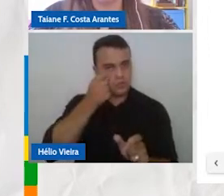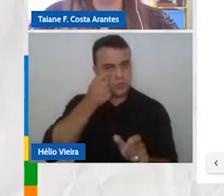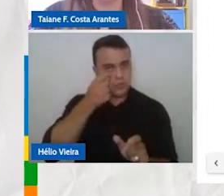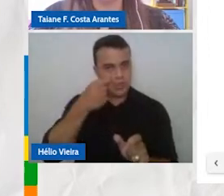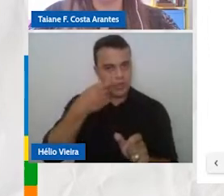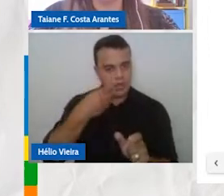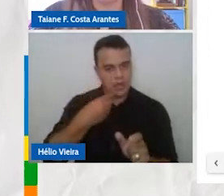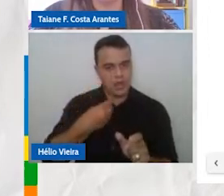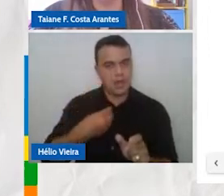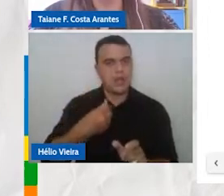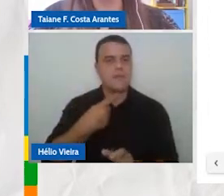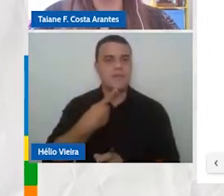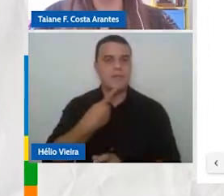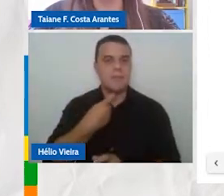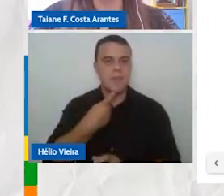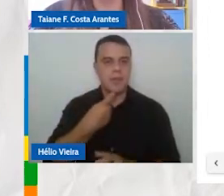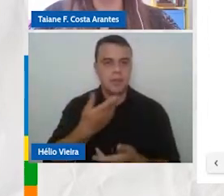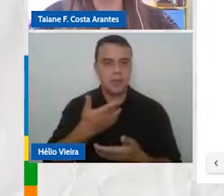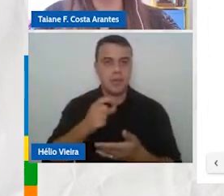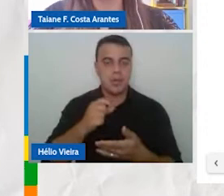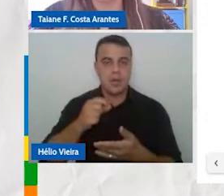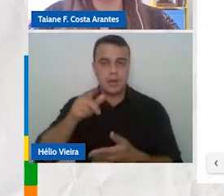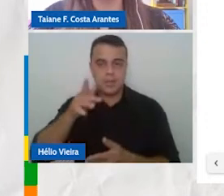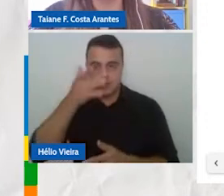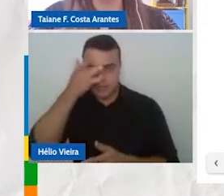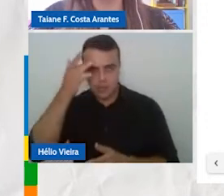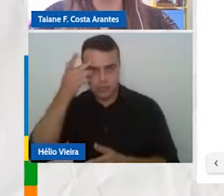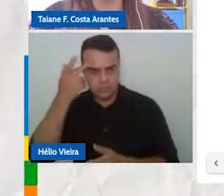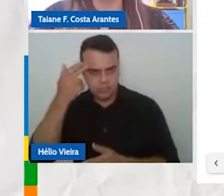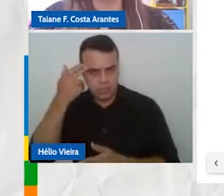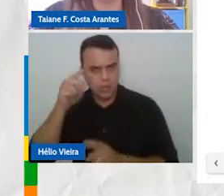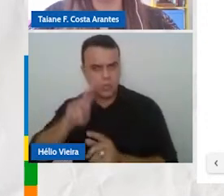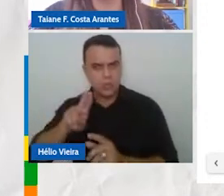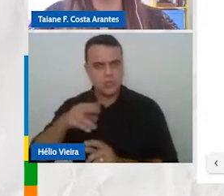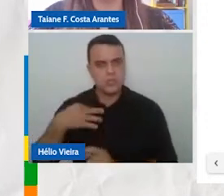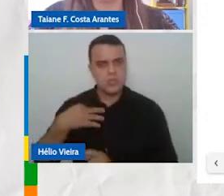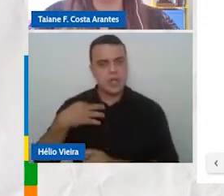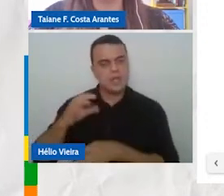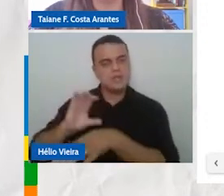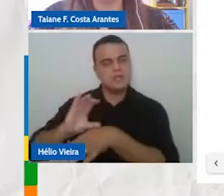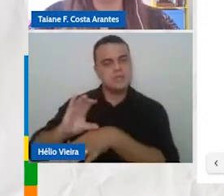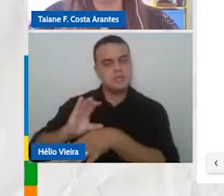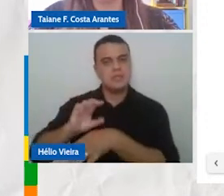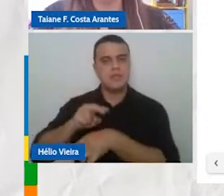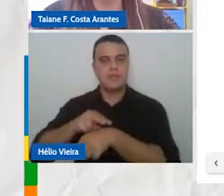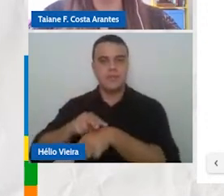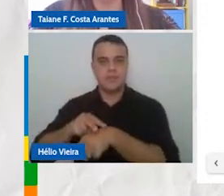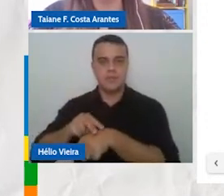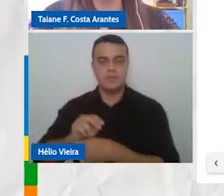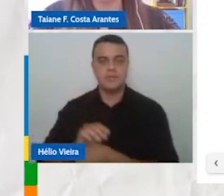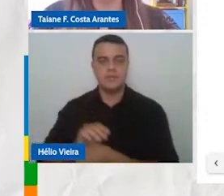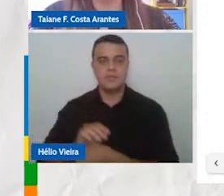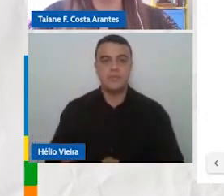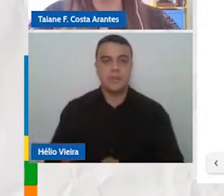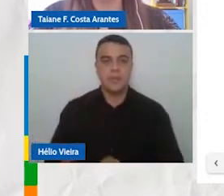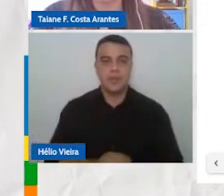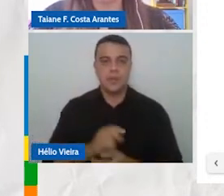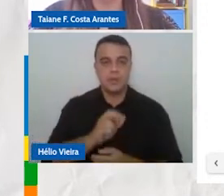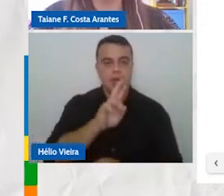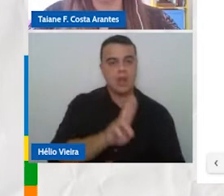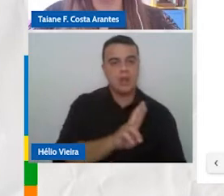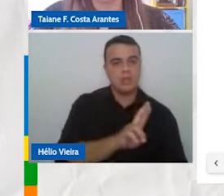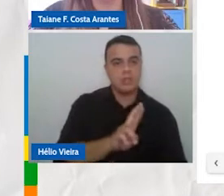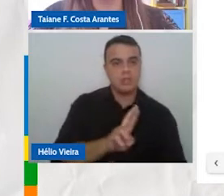detalhes vermelhos. Os civis usam trajes em tons de cinza e verde. Os religiosos